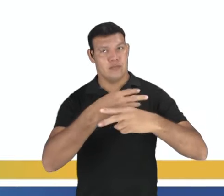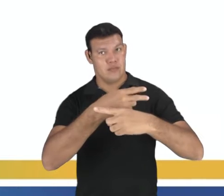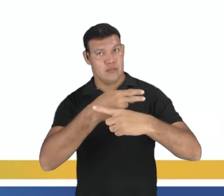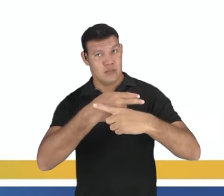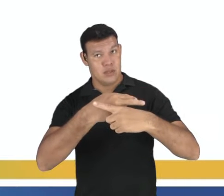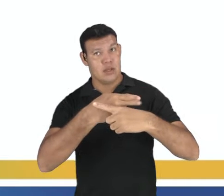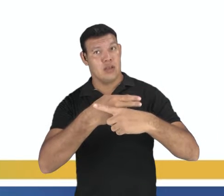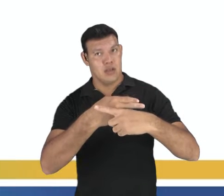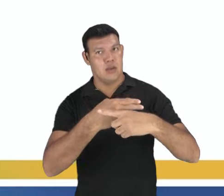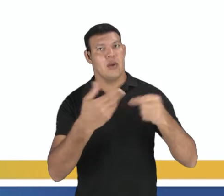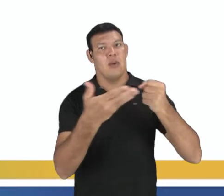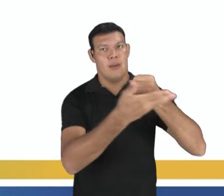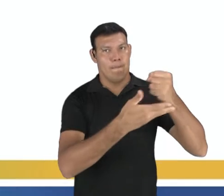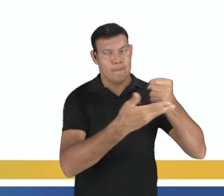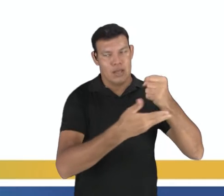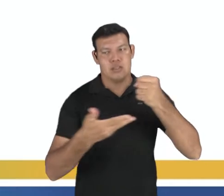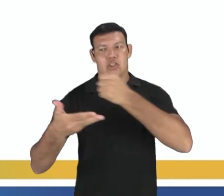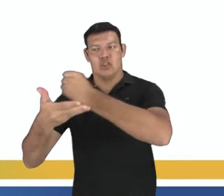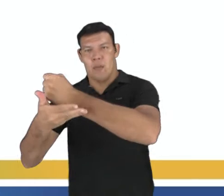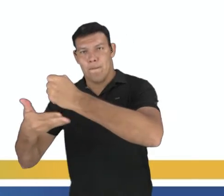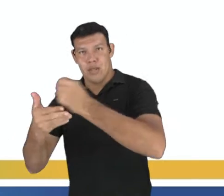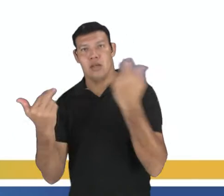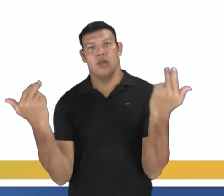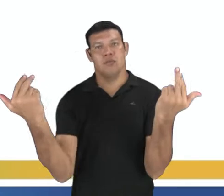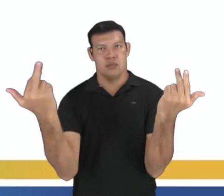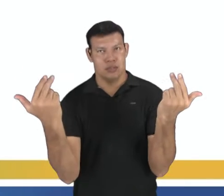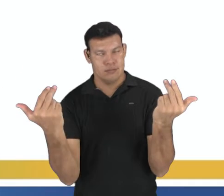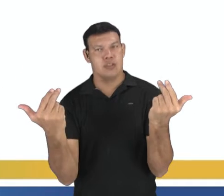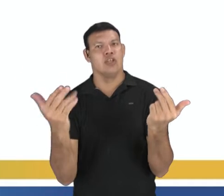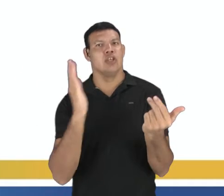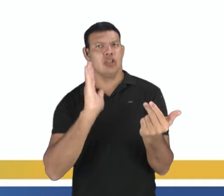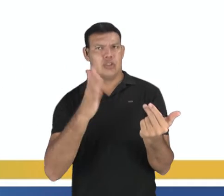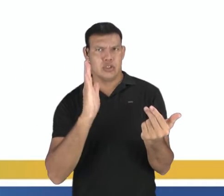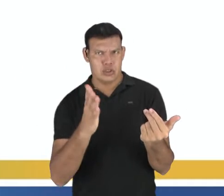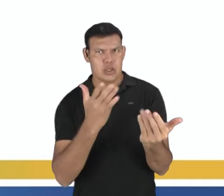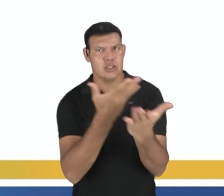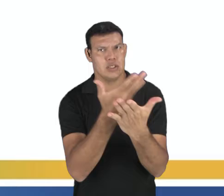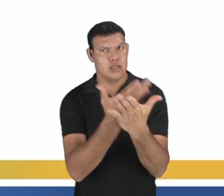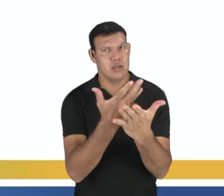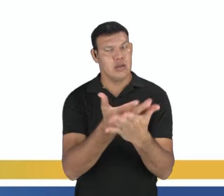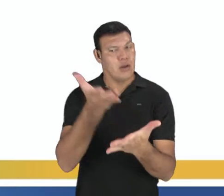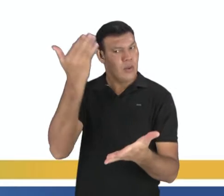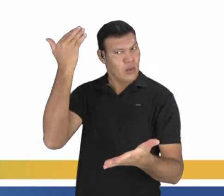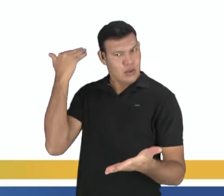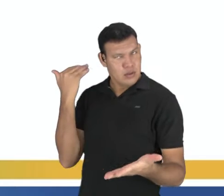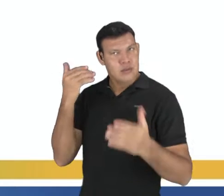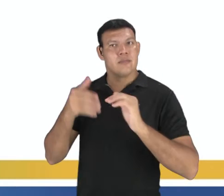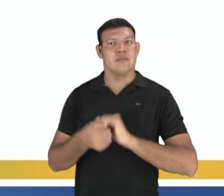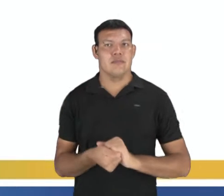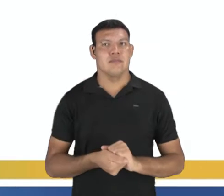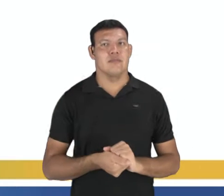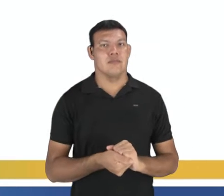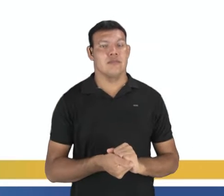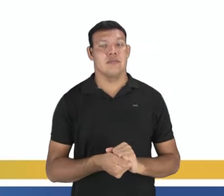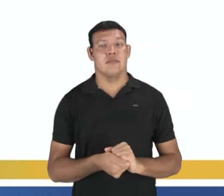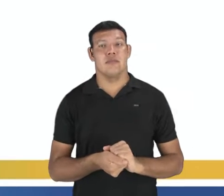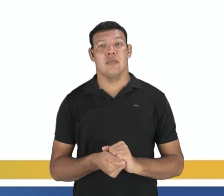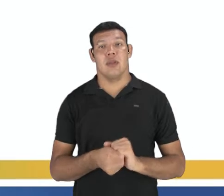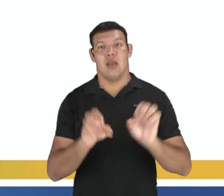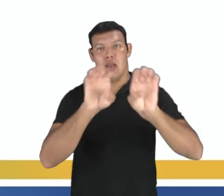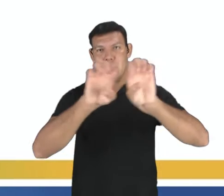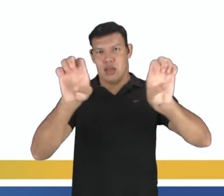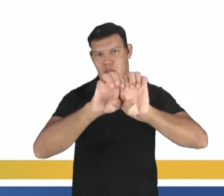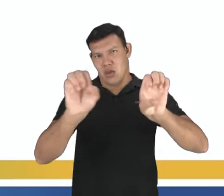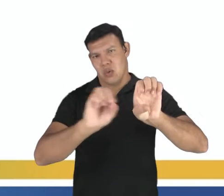mesma base. E aí vocês já viram isso na aula anterior. Sempre que for trabalhar com logaritmo, com equação